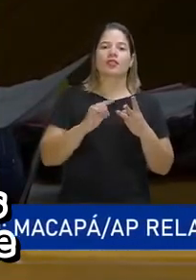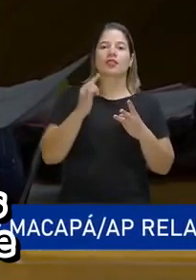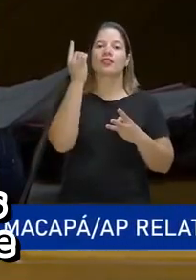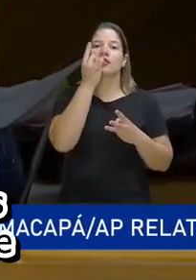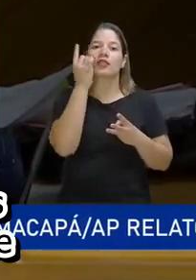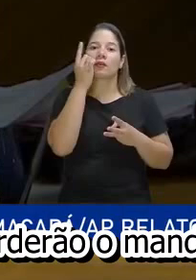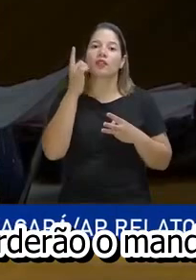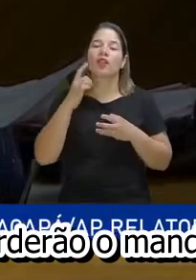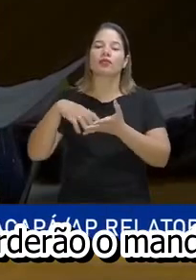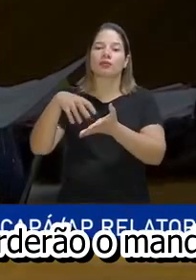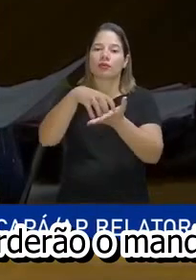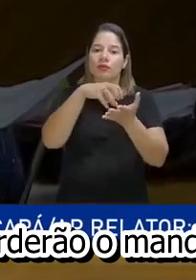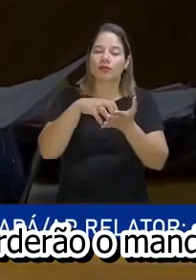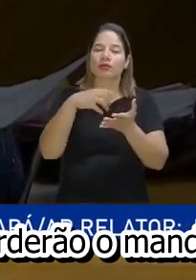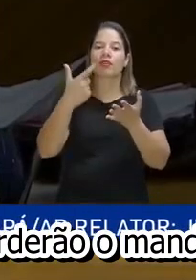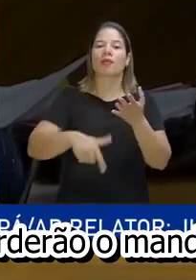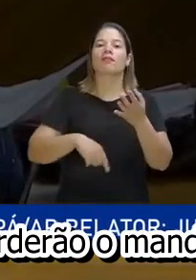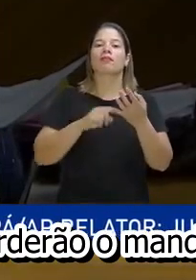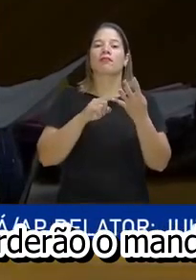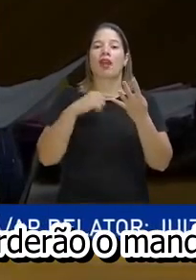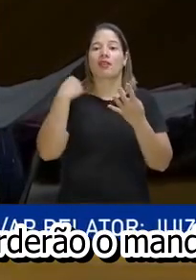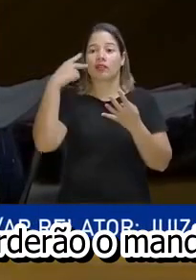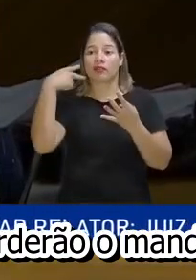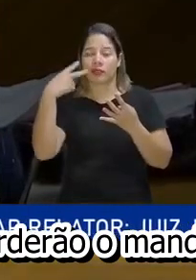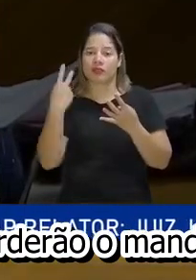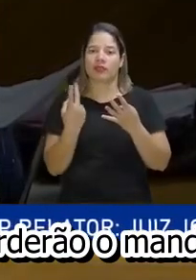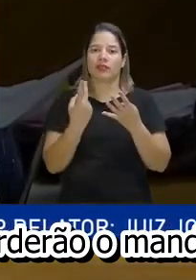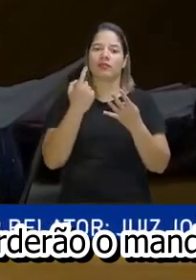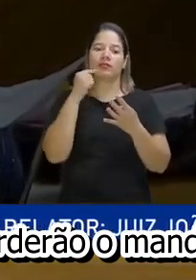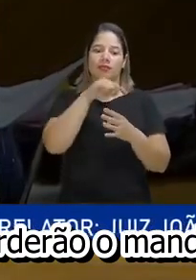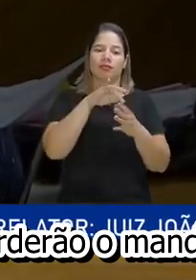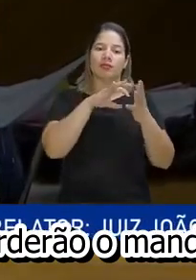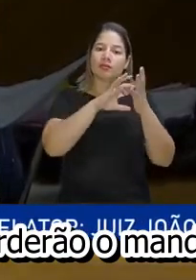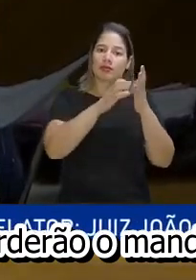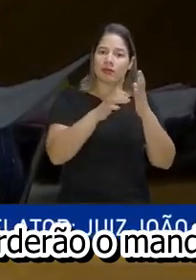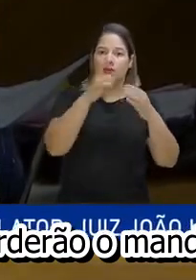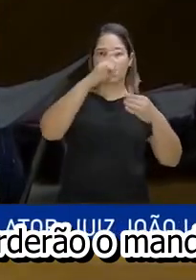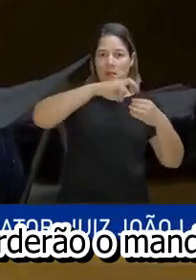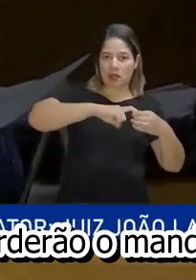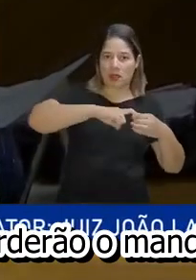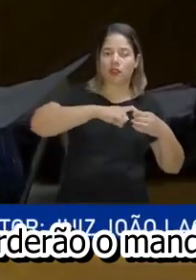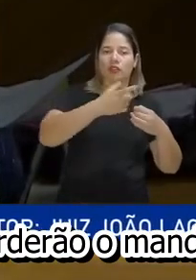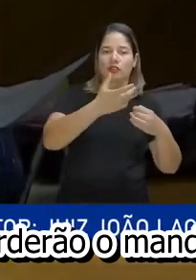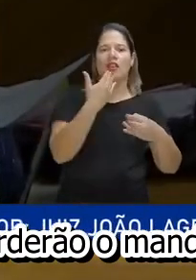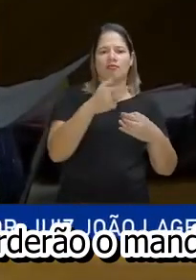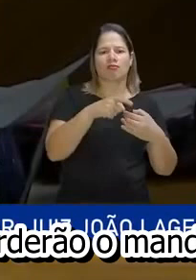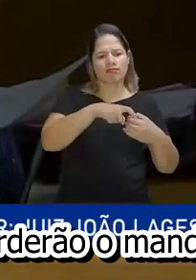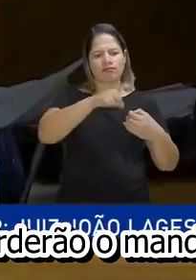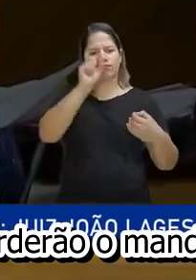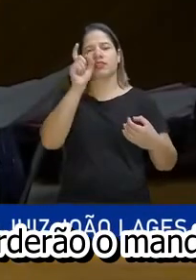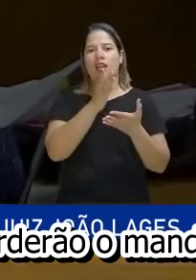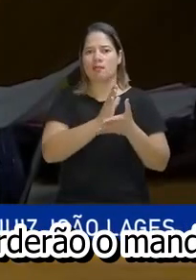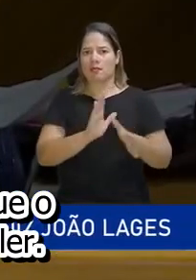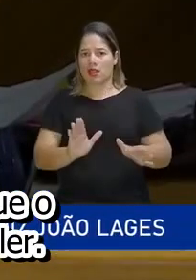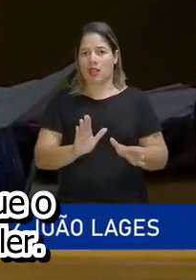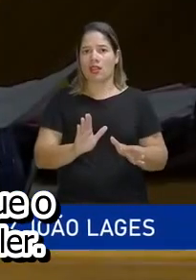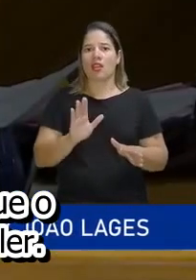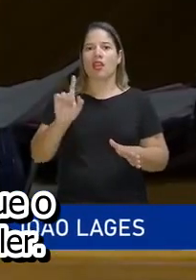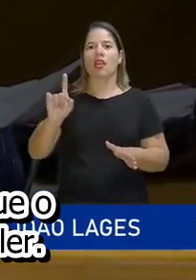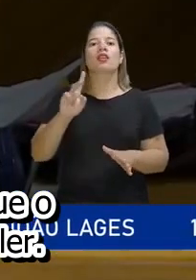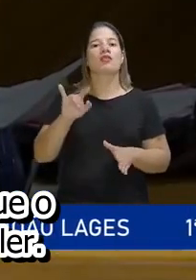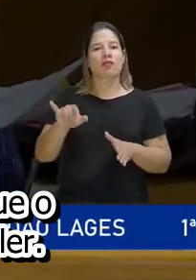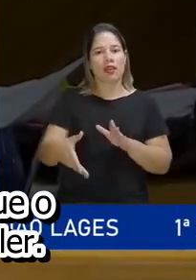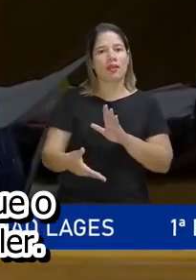e os vereadores que se desligarem do partido pelo qual tenham sido eleitos perderão o